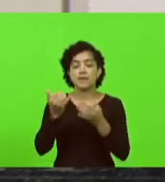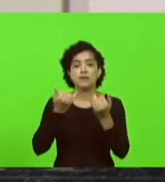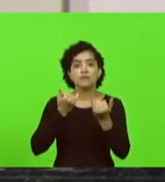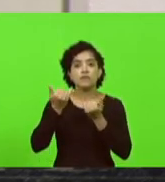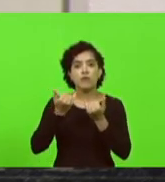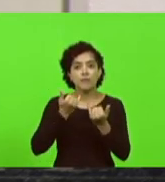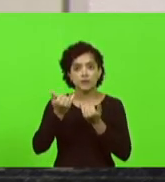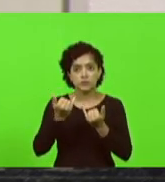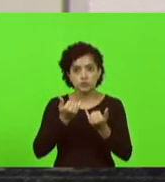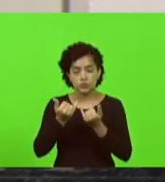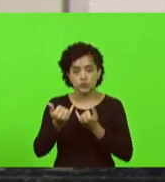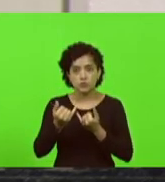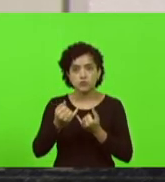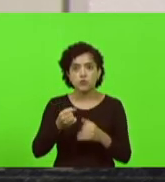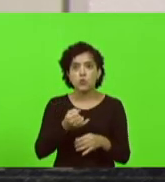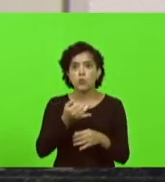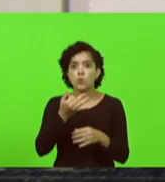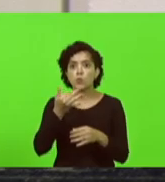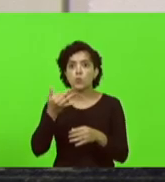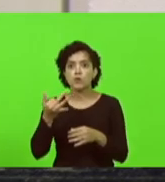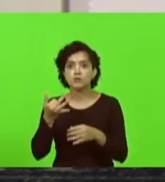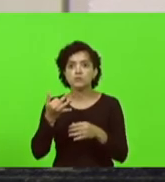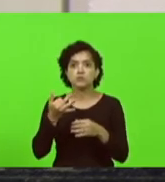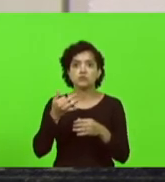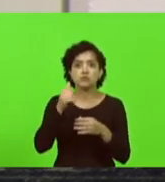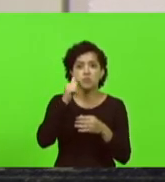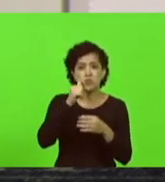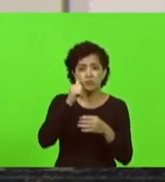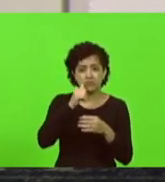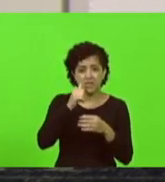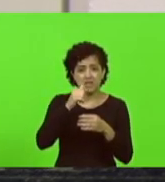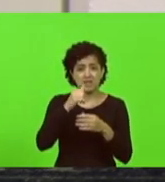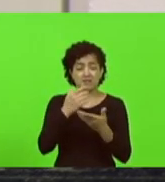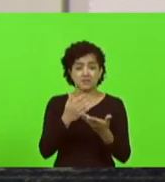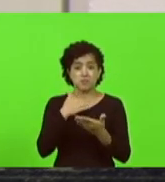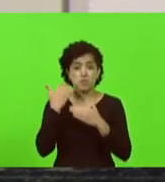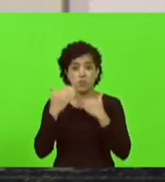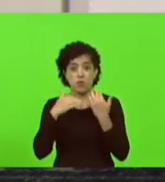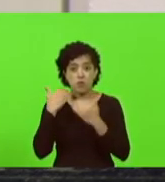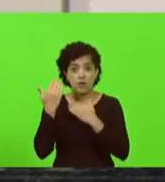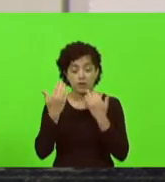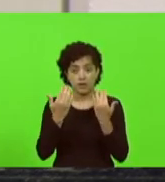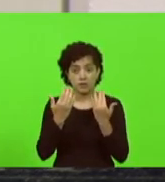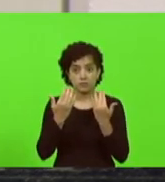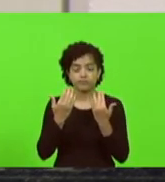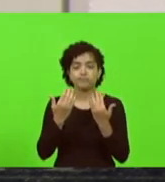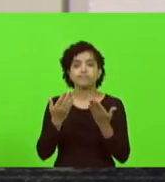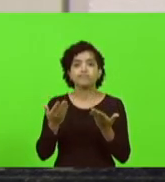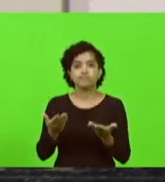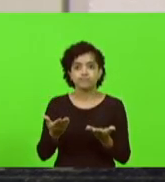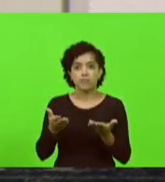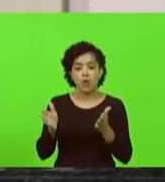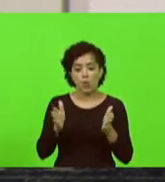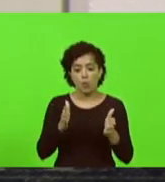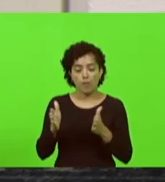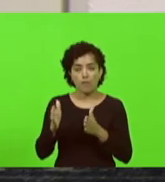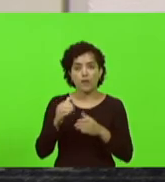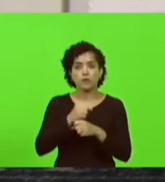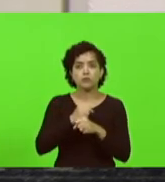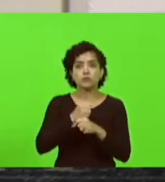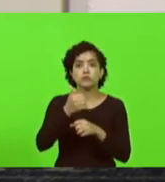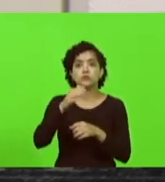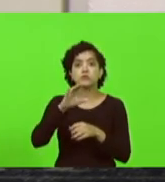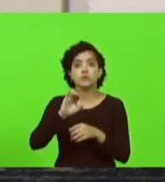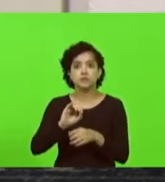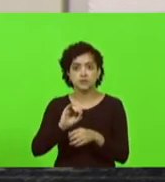informações acerca do número de feminicídios ocorridos no estado de Santa Catarina nos últimos 10 anos.